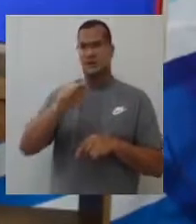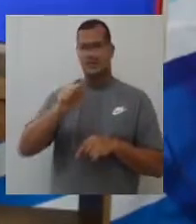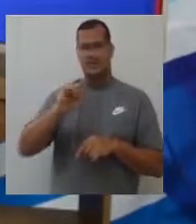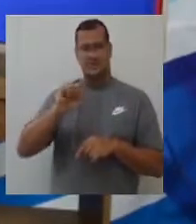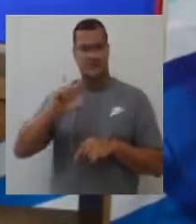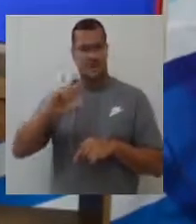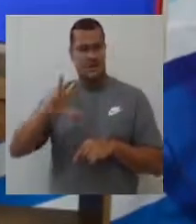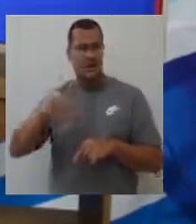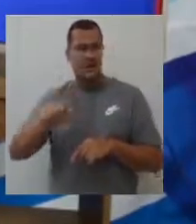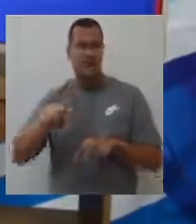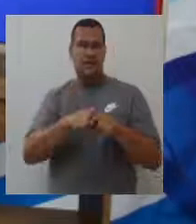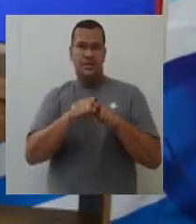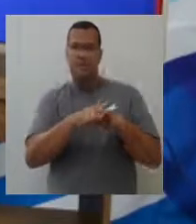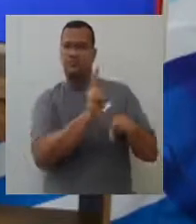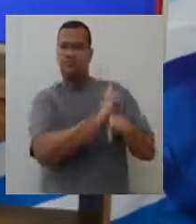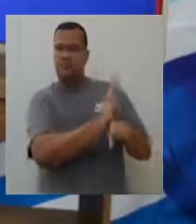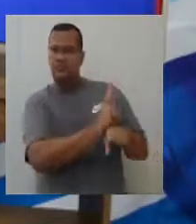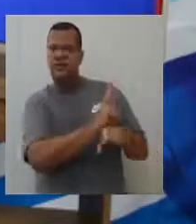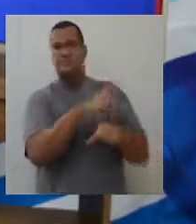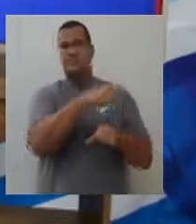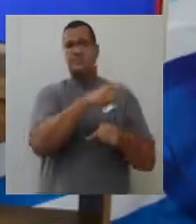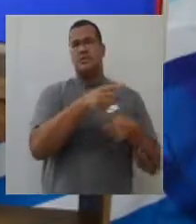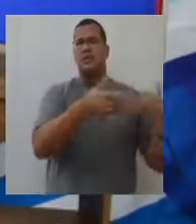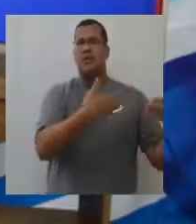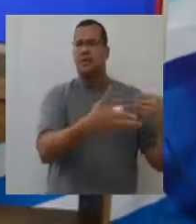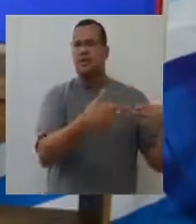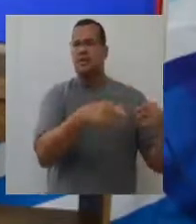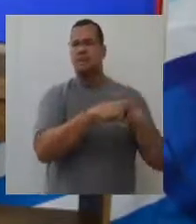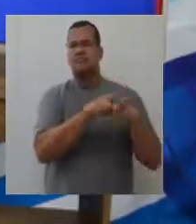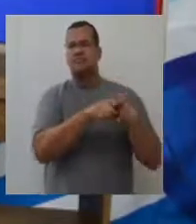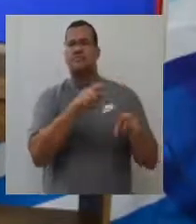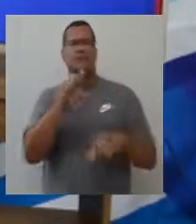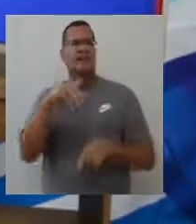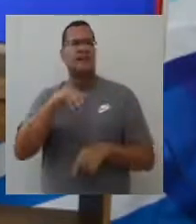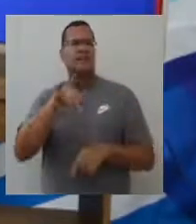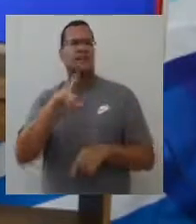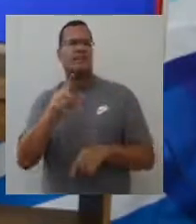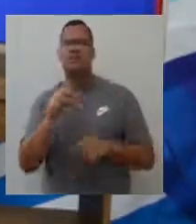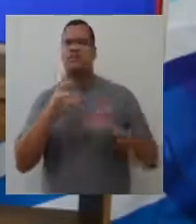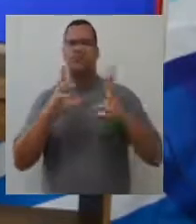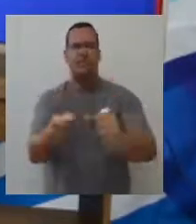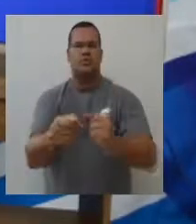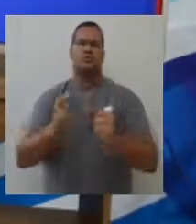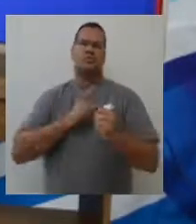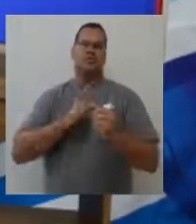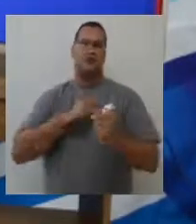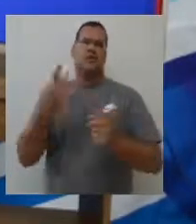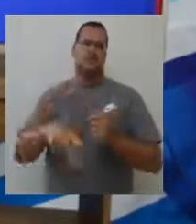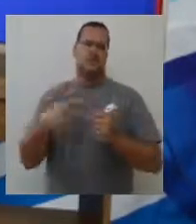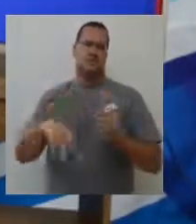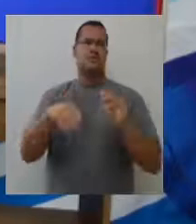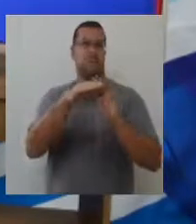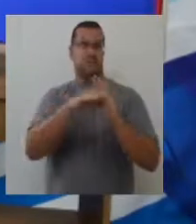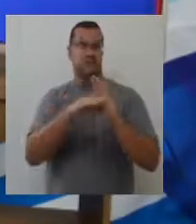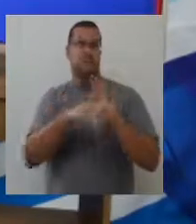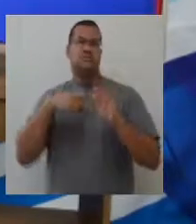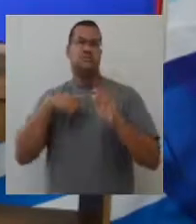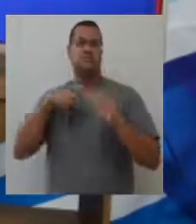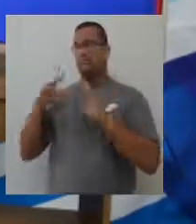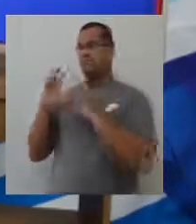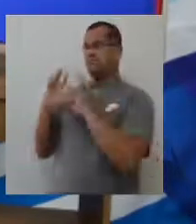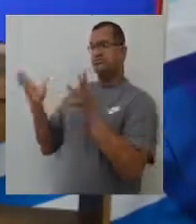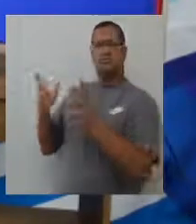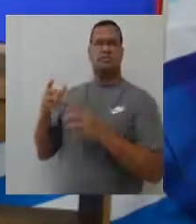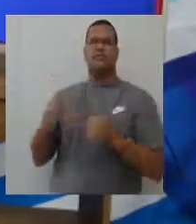nosso porteiro, o nosso segurança, Aninha, Renato, todos que estão nesse projeto, que estão nos bastidores, uma